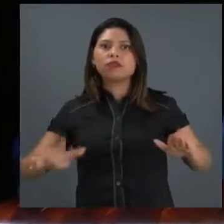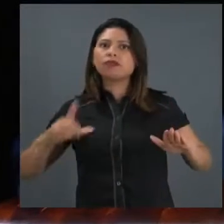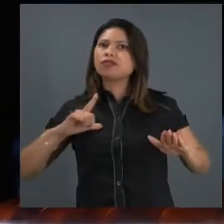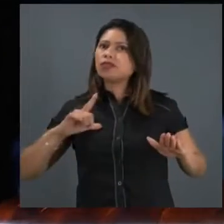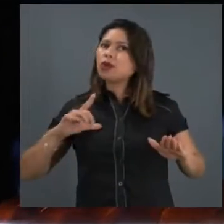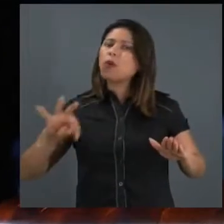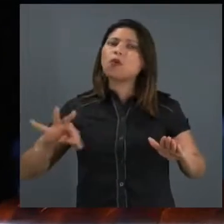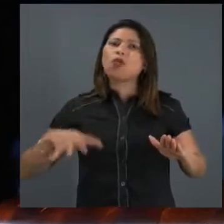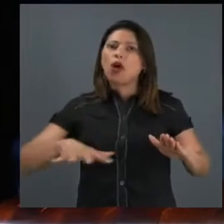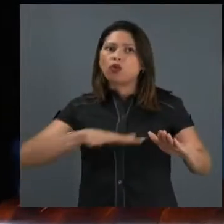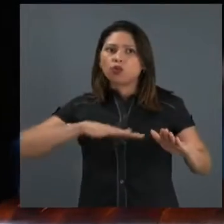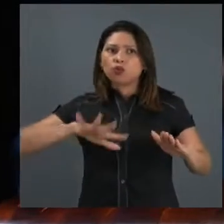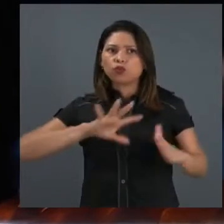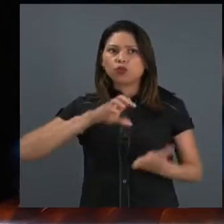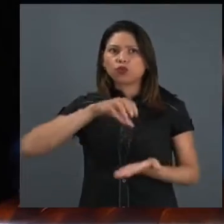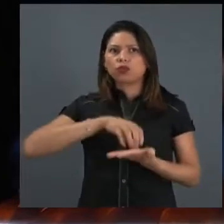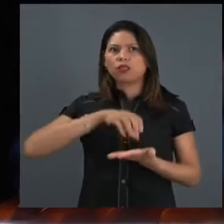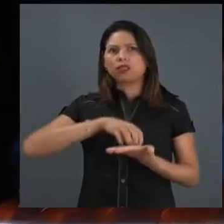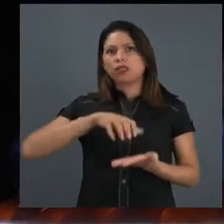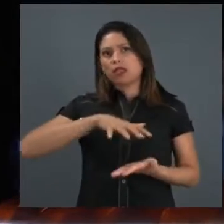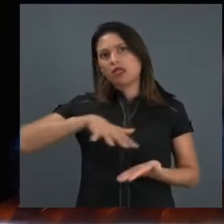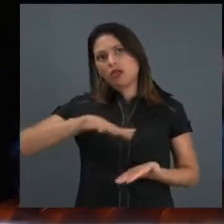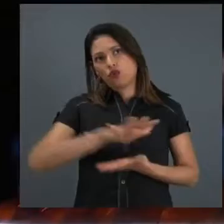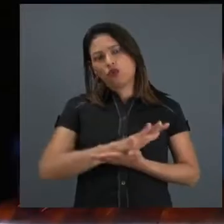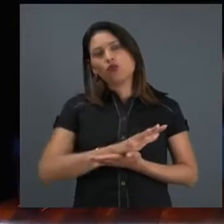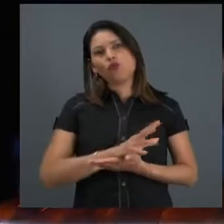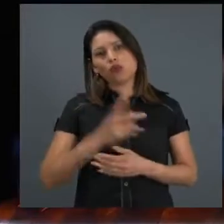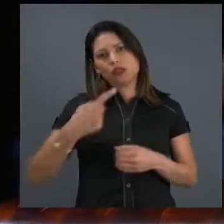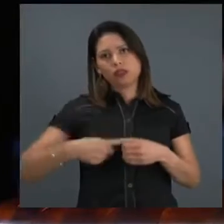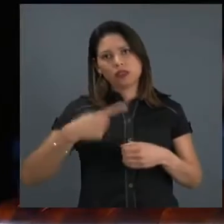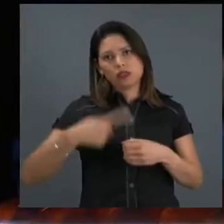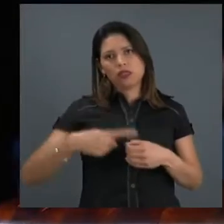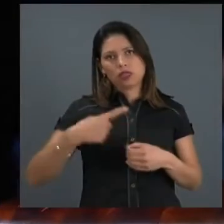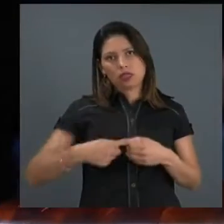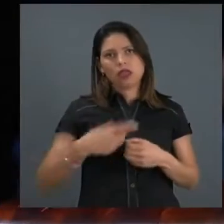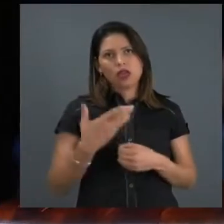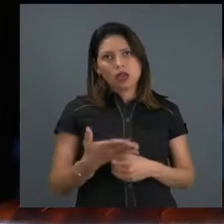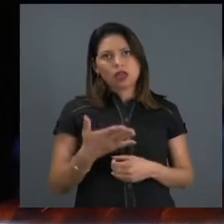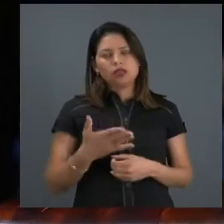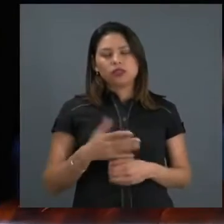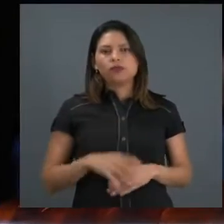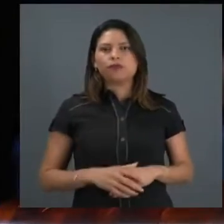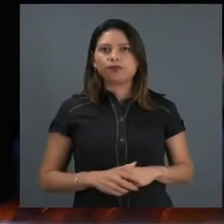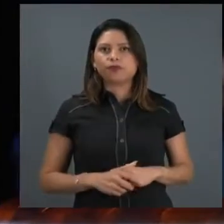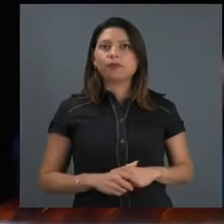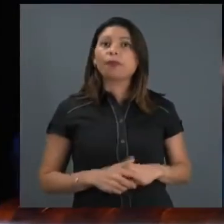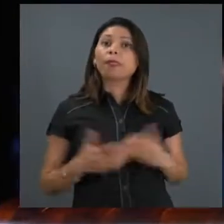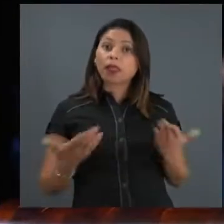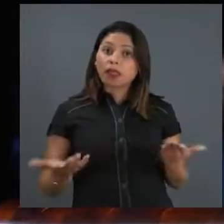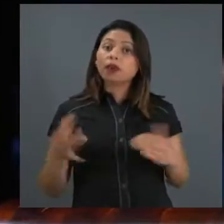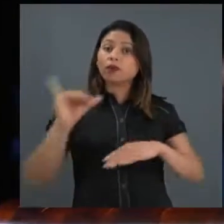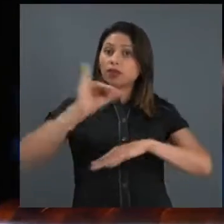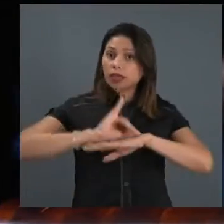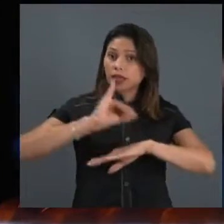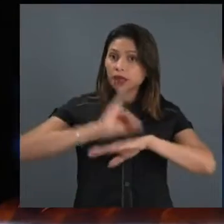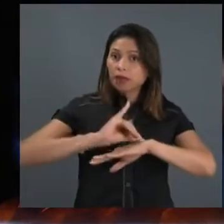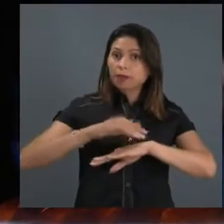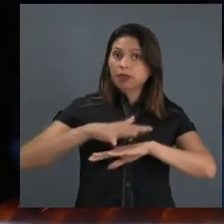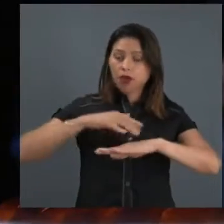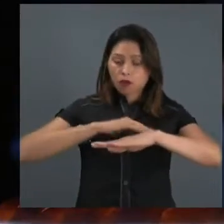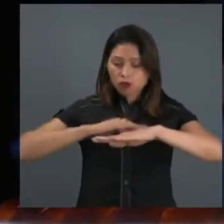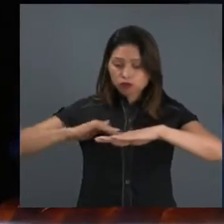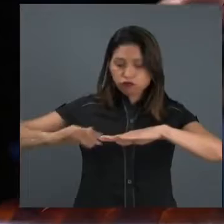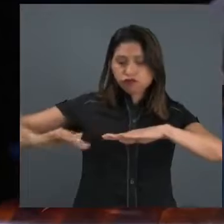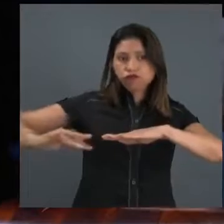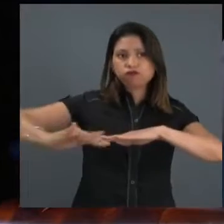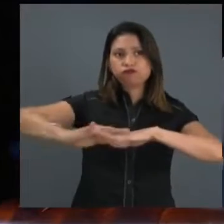no centro da grande Porto Alegre, da região metropolitana. Ele está na capital e na volta se